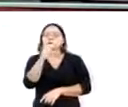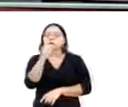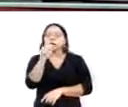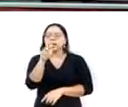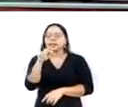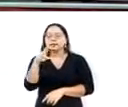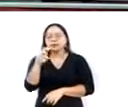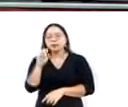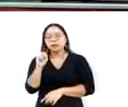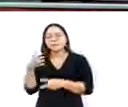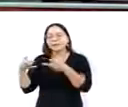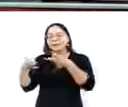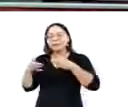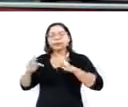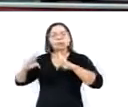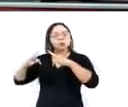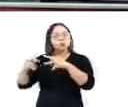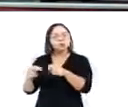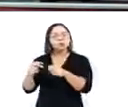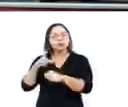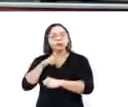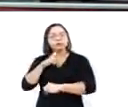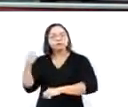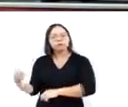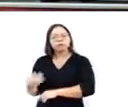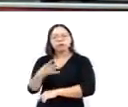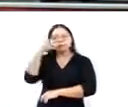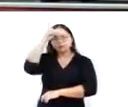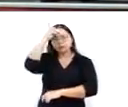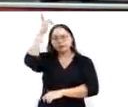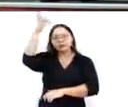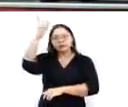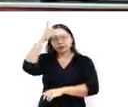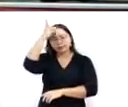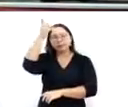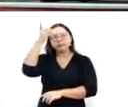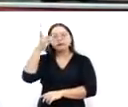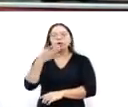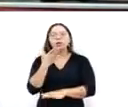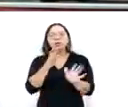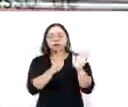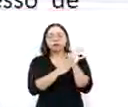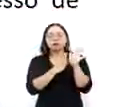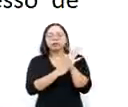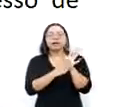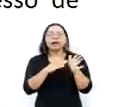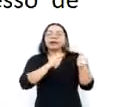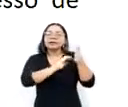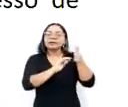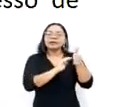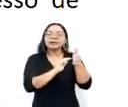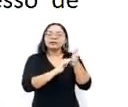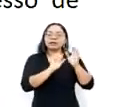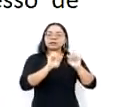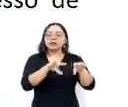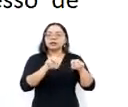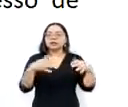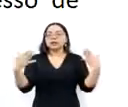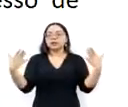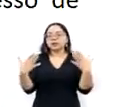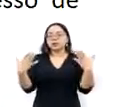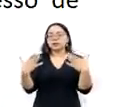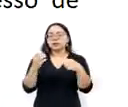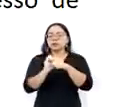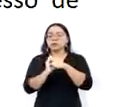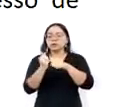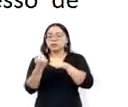Zuck, já analisando tudo isso, trouxe para a gente uma nova ideia, uma nova proposta. A Secretaria de Educação, para esse